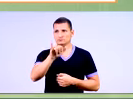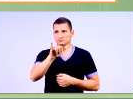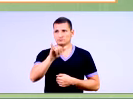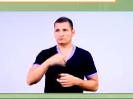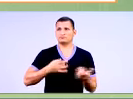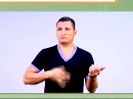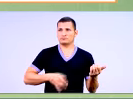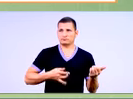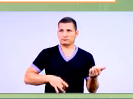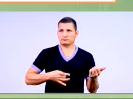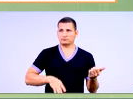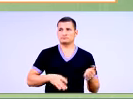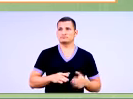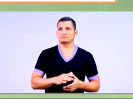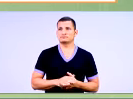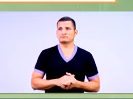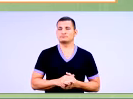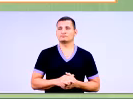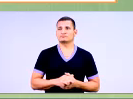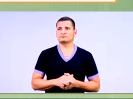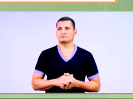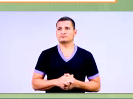guitar.